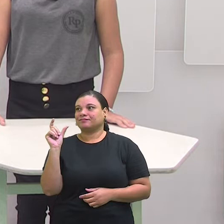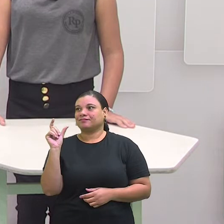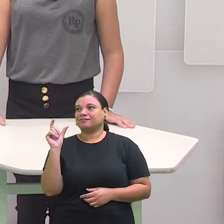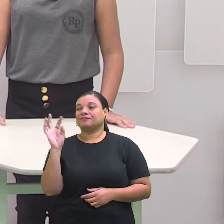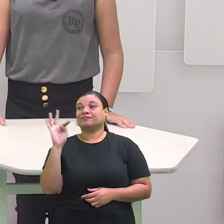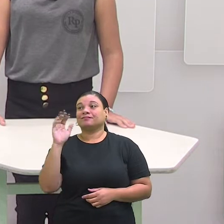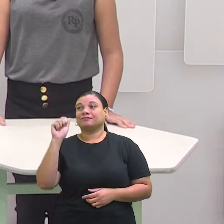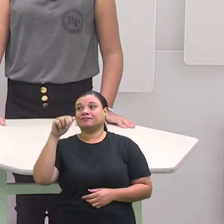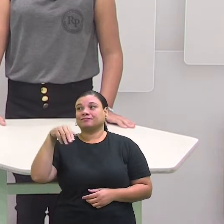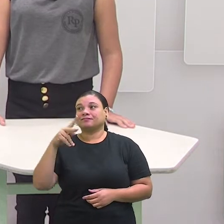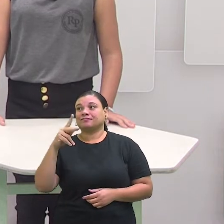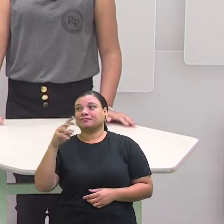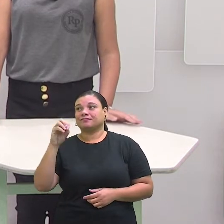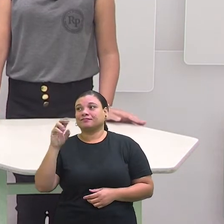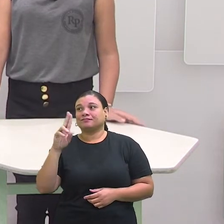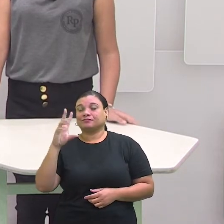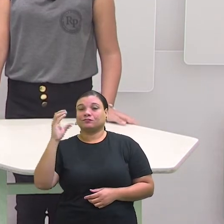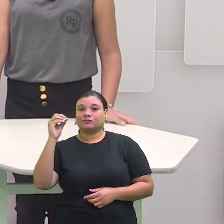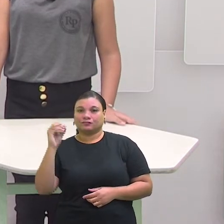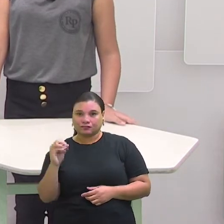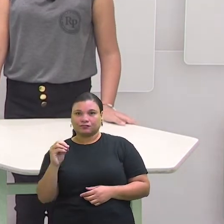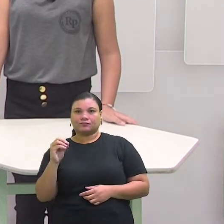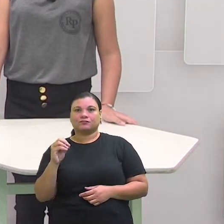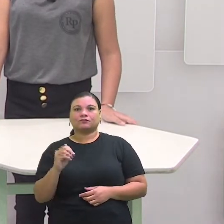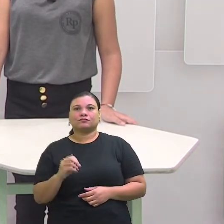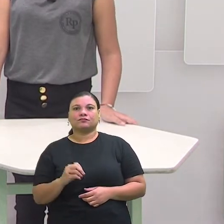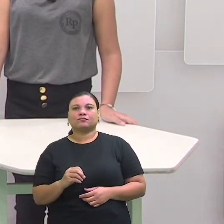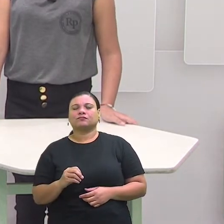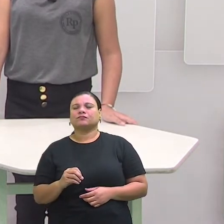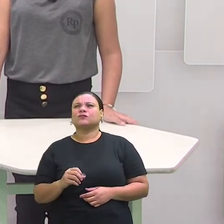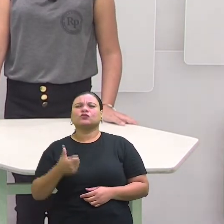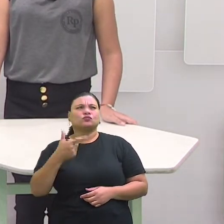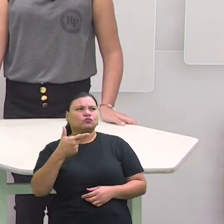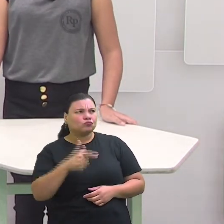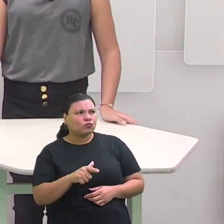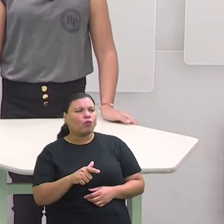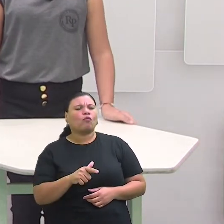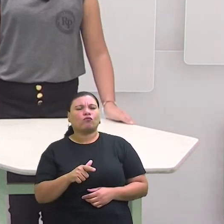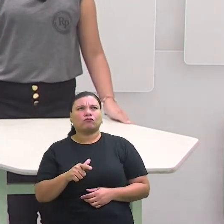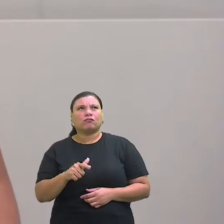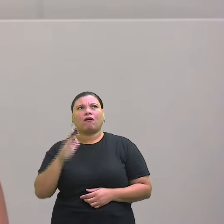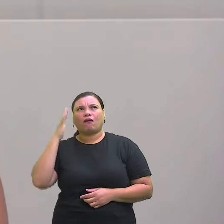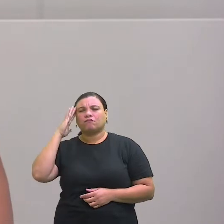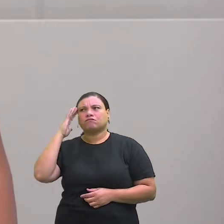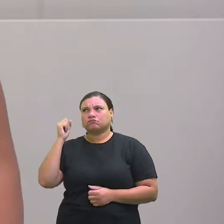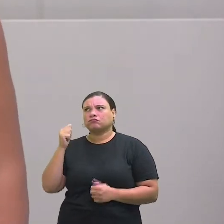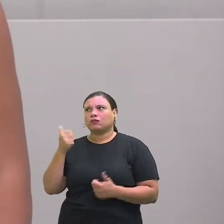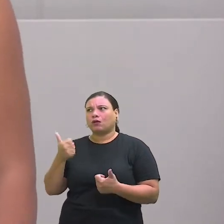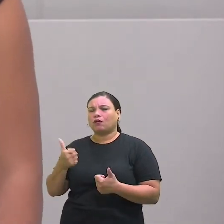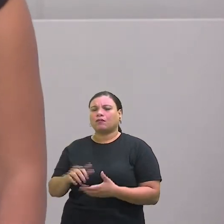tampouco. Repete, por favor. Tampouco.